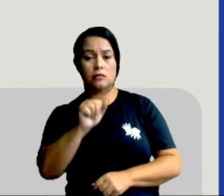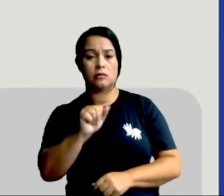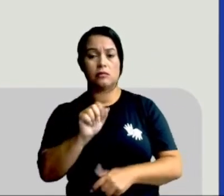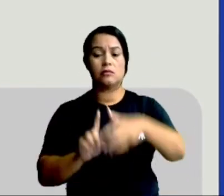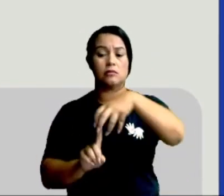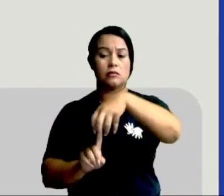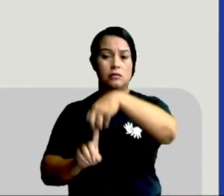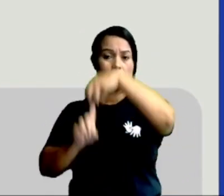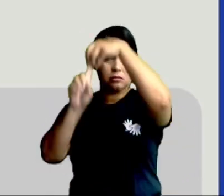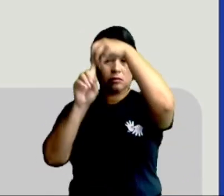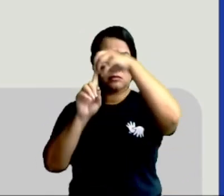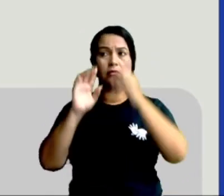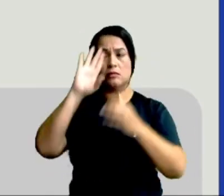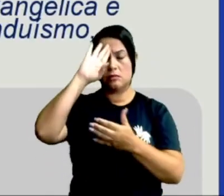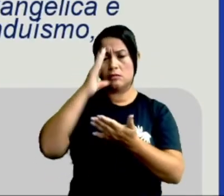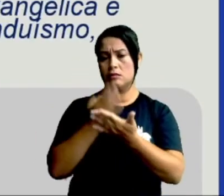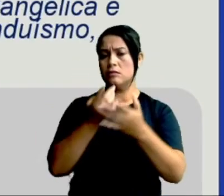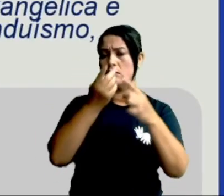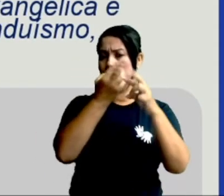ser, chamamos de religião.